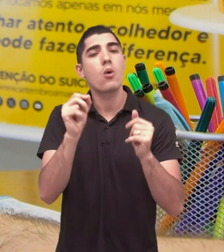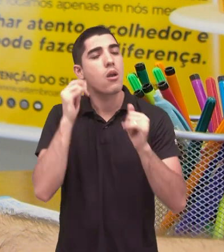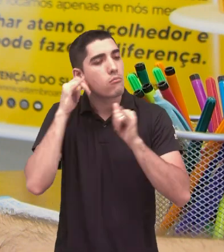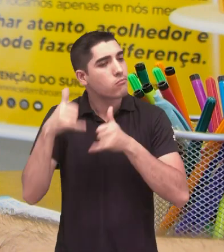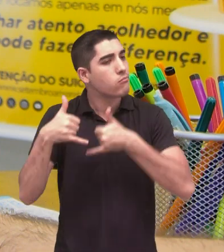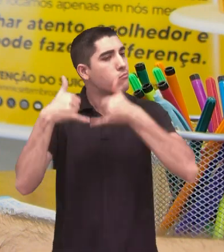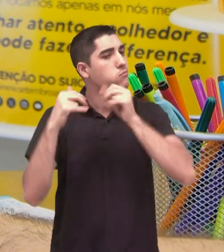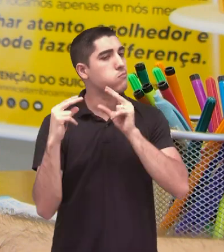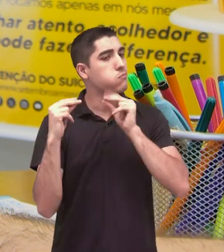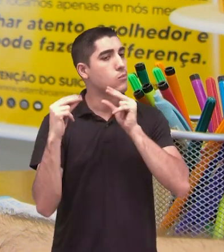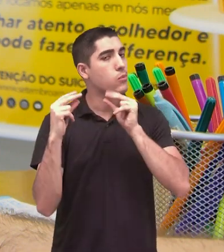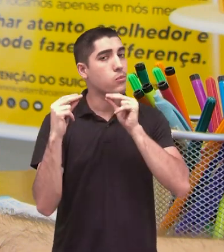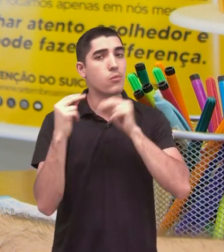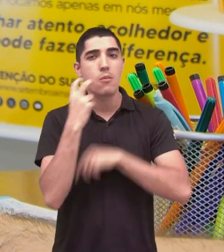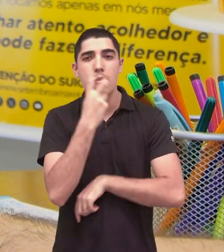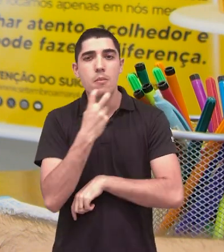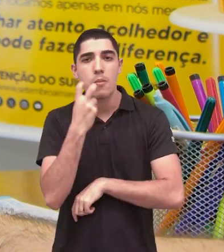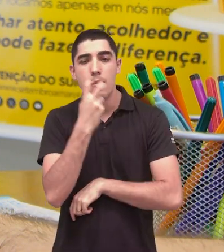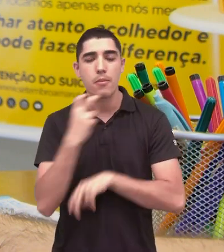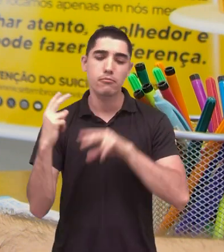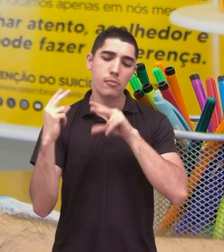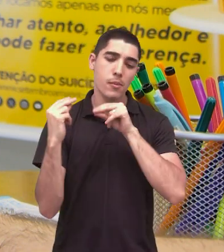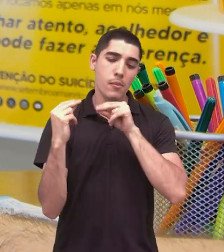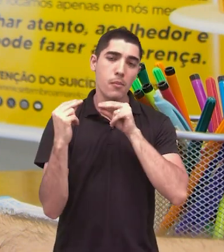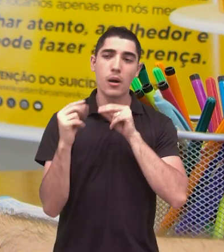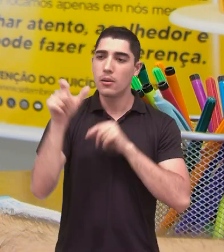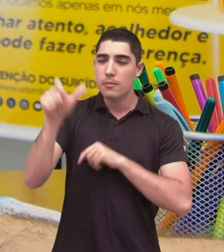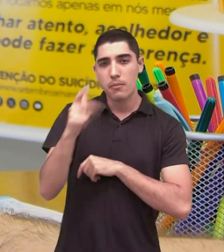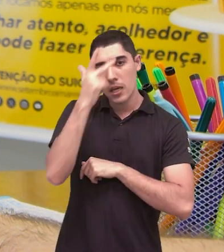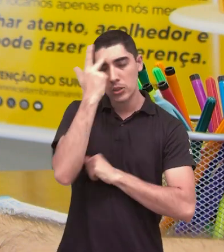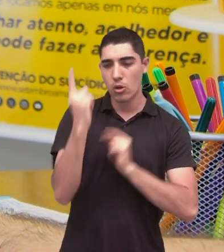por voz que aproxima a outra pessoa,